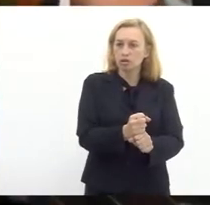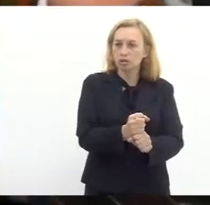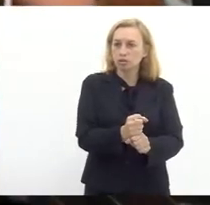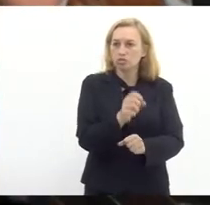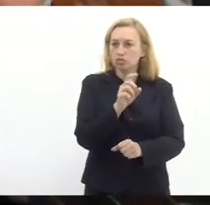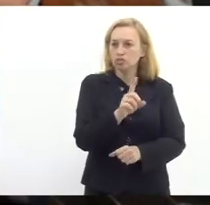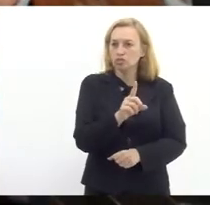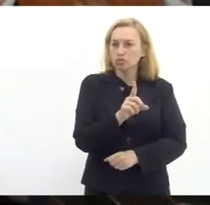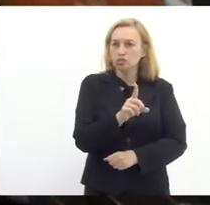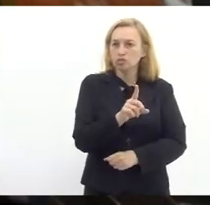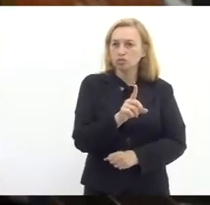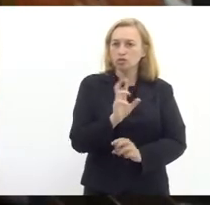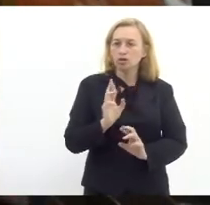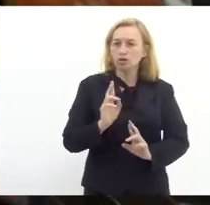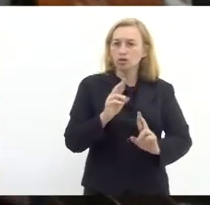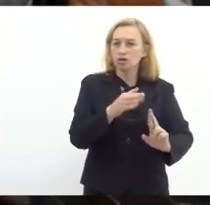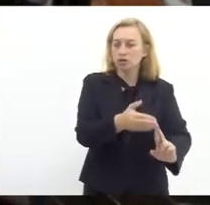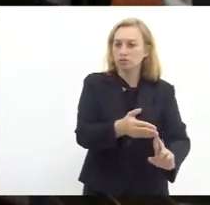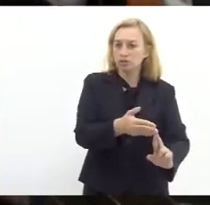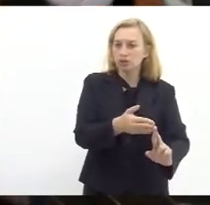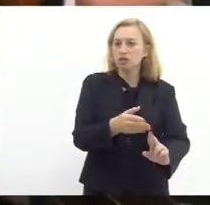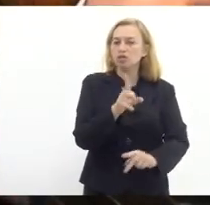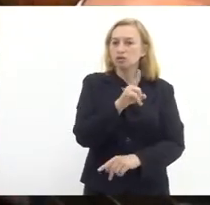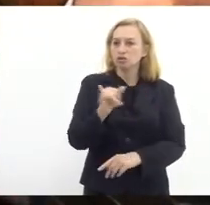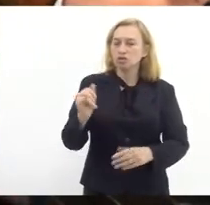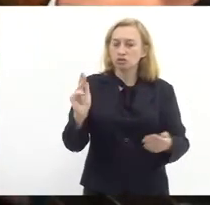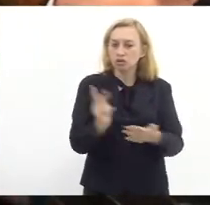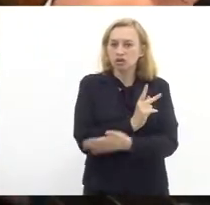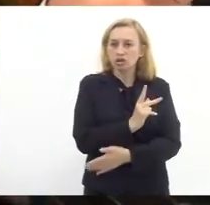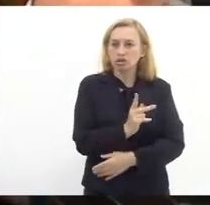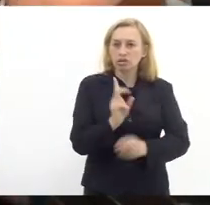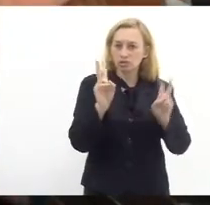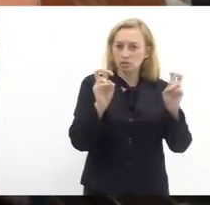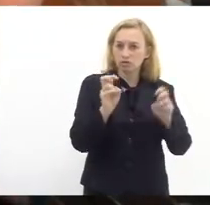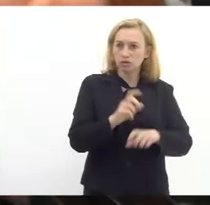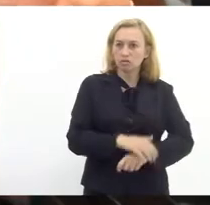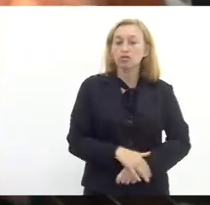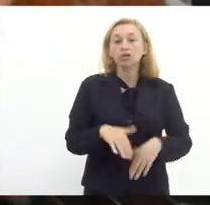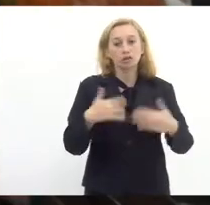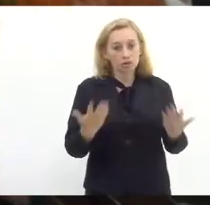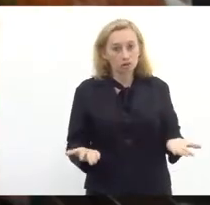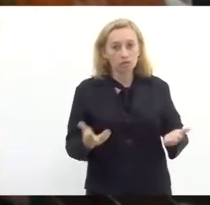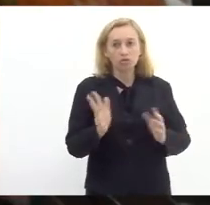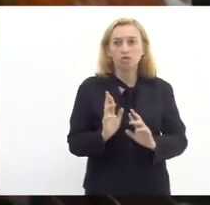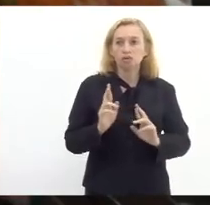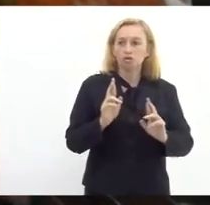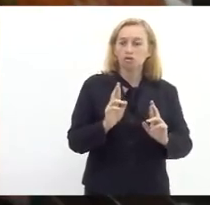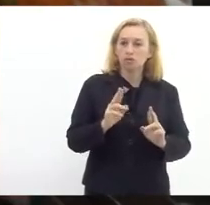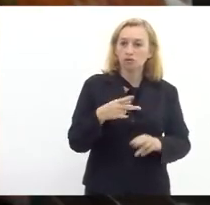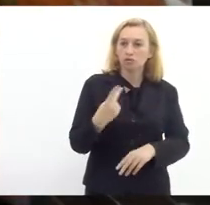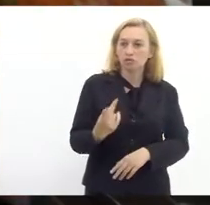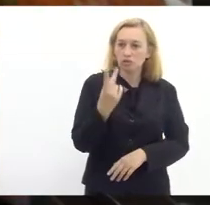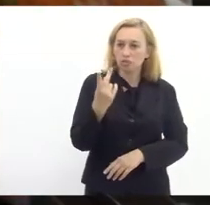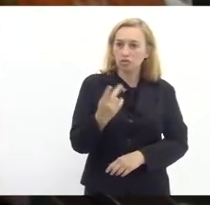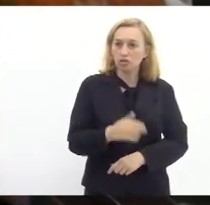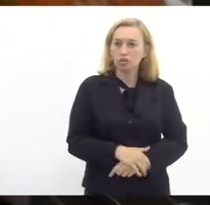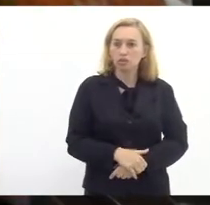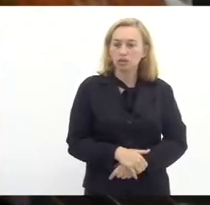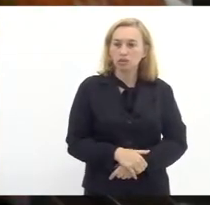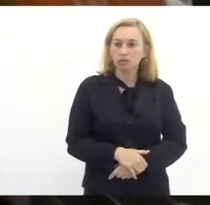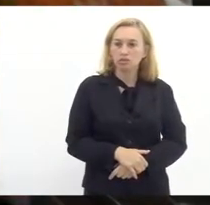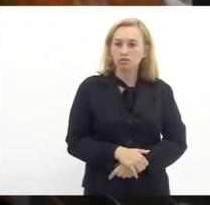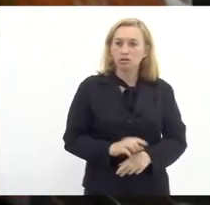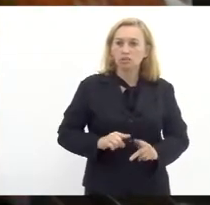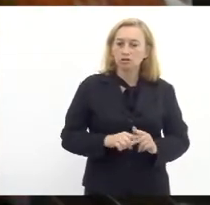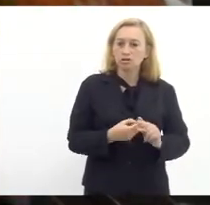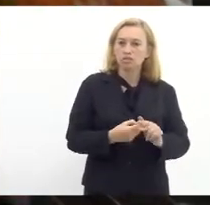data referente ao exercício da ocorrência do fato. Então, o valor aplicado, o valor